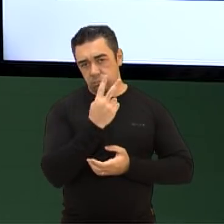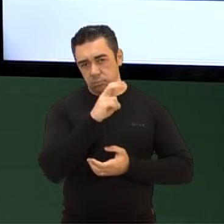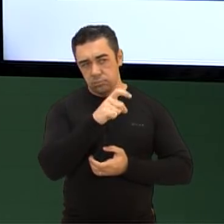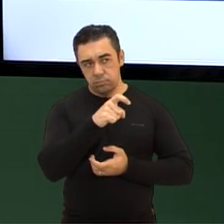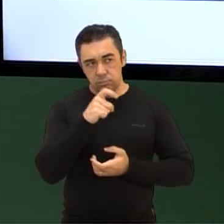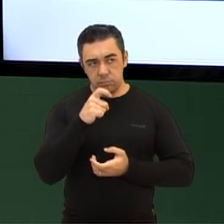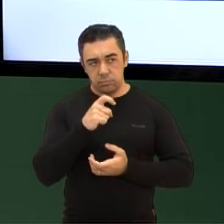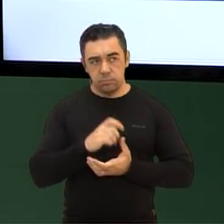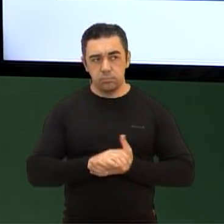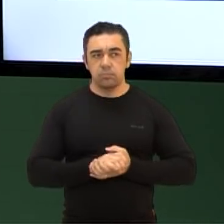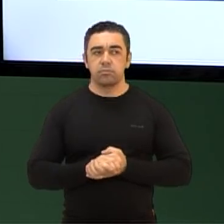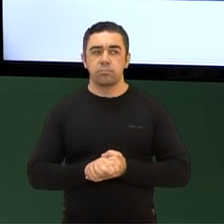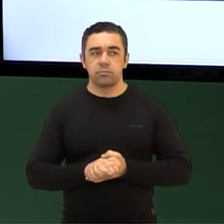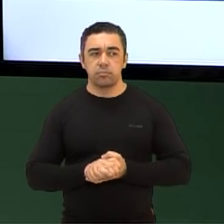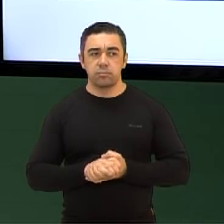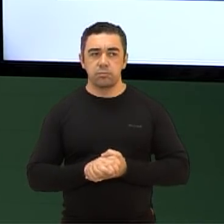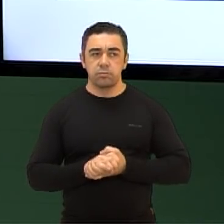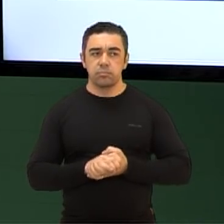é